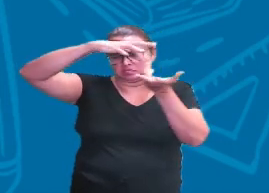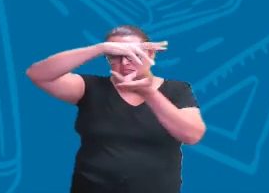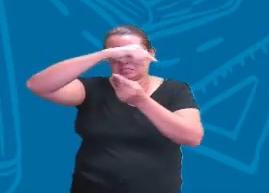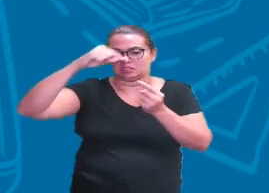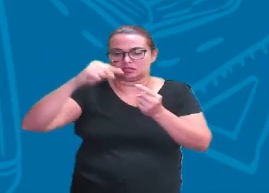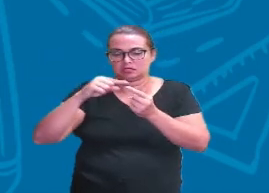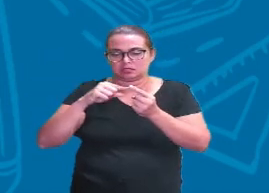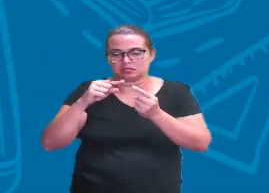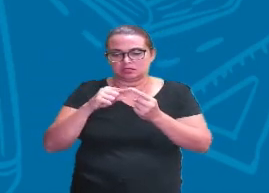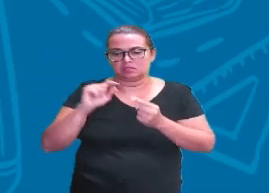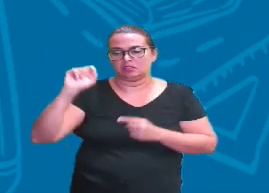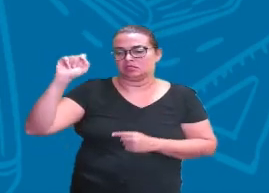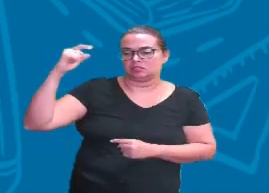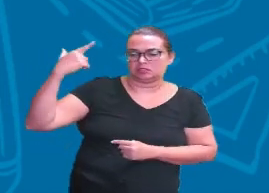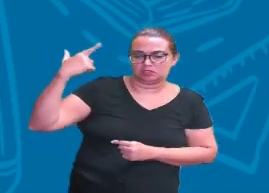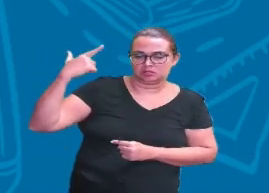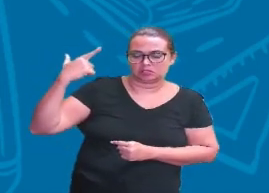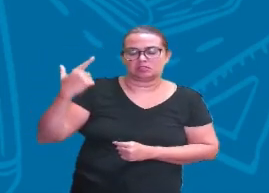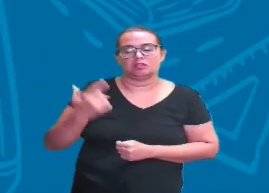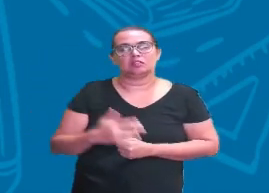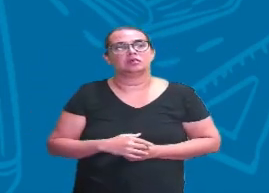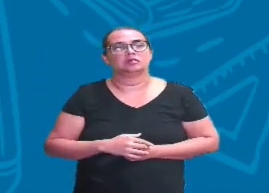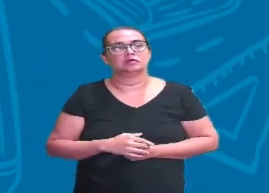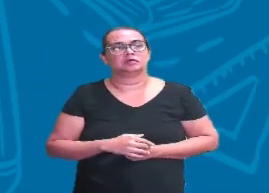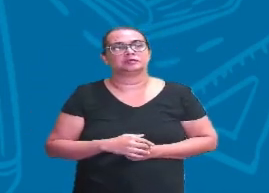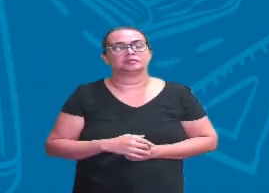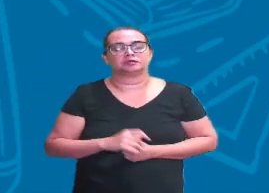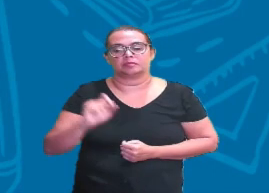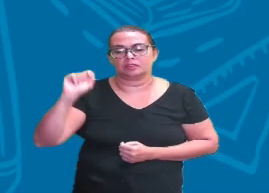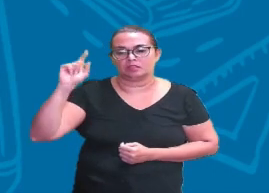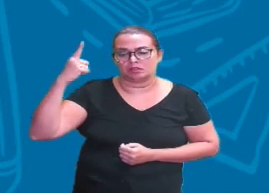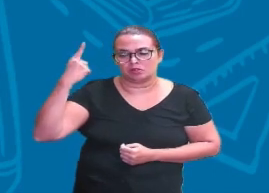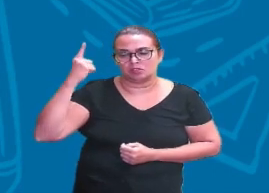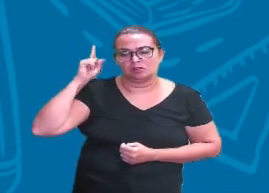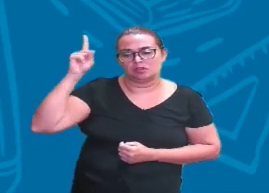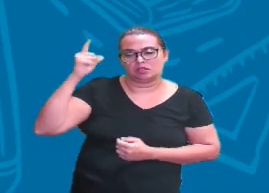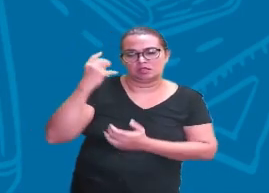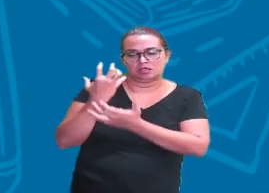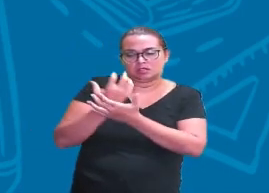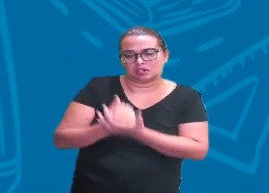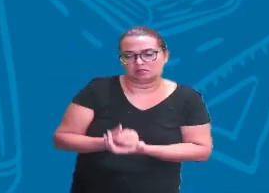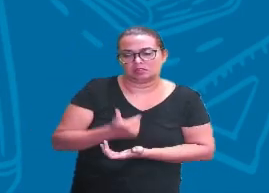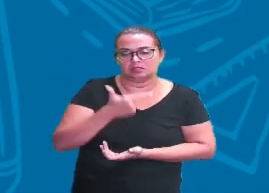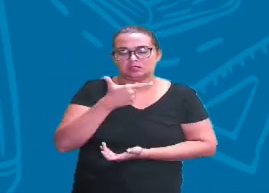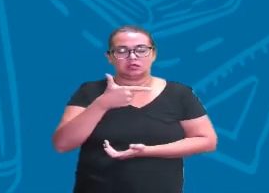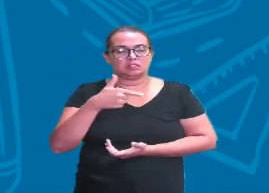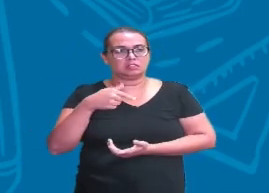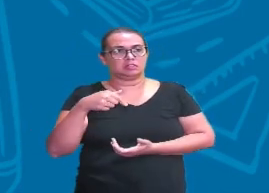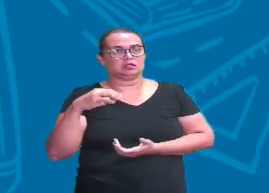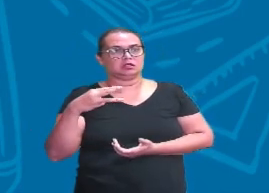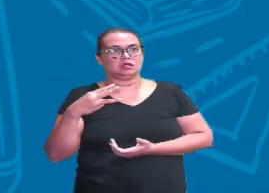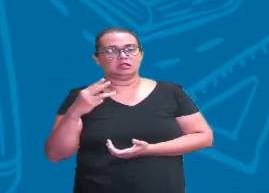alguns satélites. Então, eu tenho aqui no Sol a força da gravidade ela é de